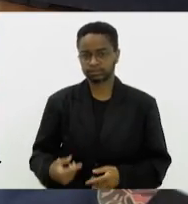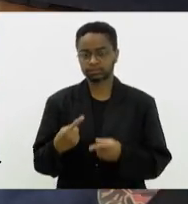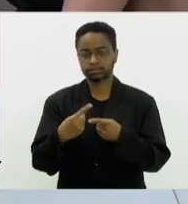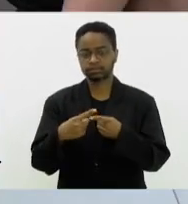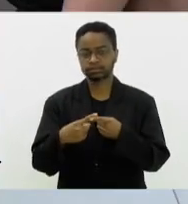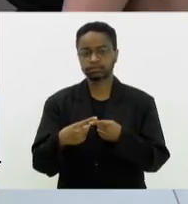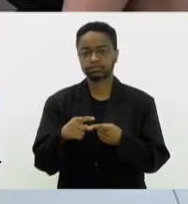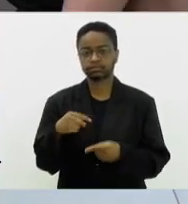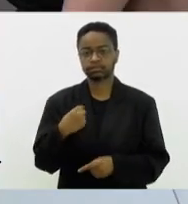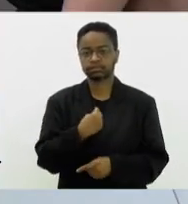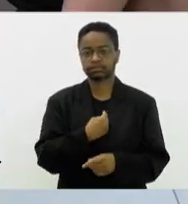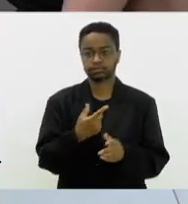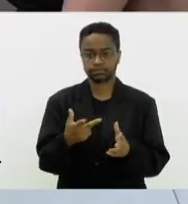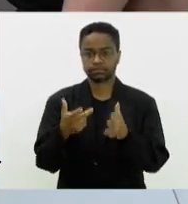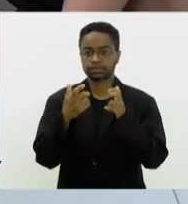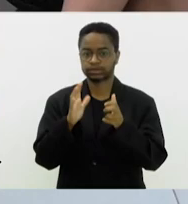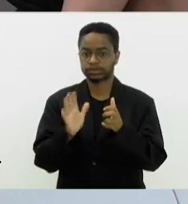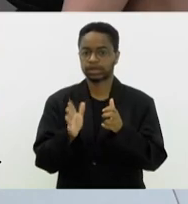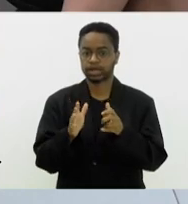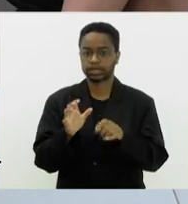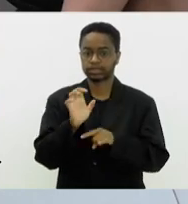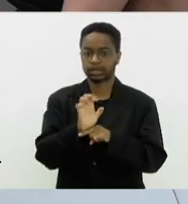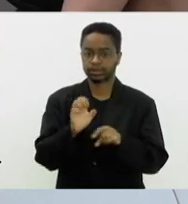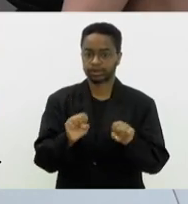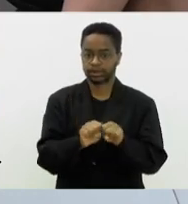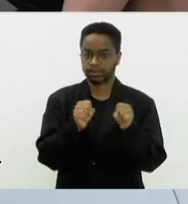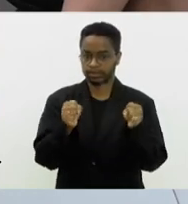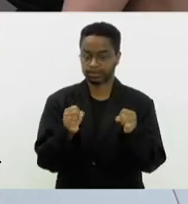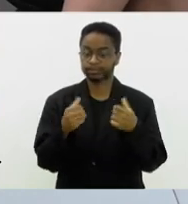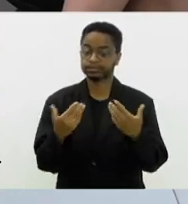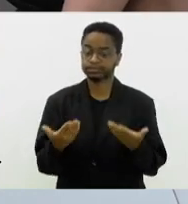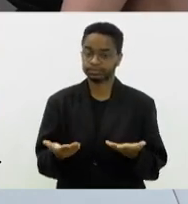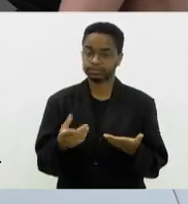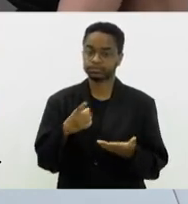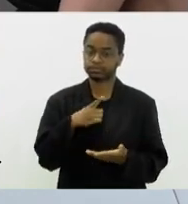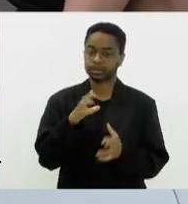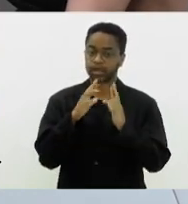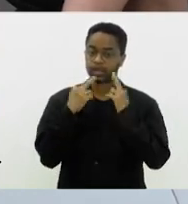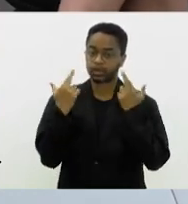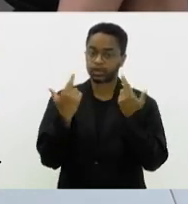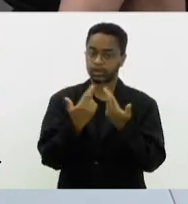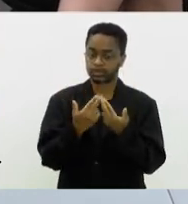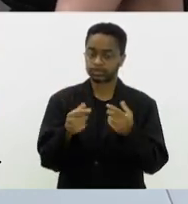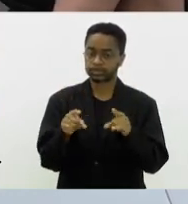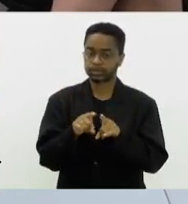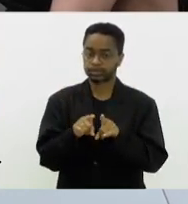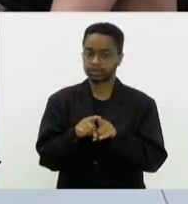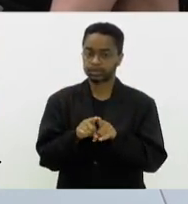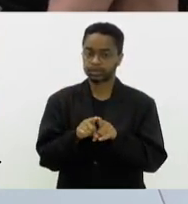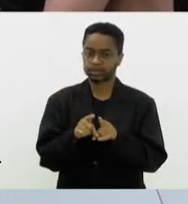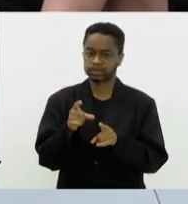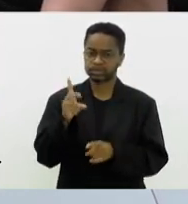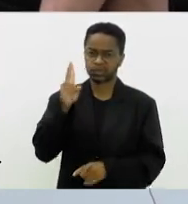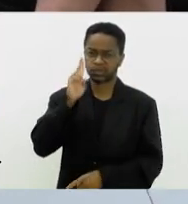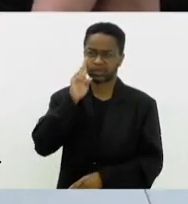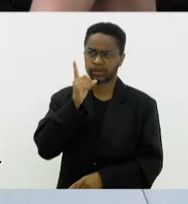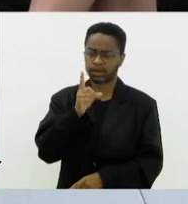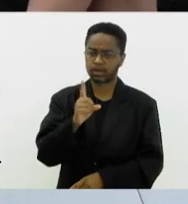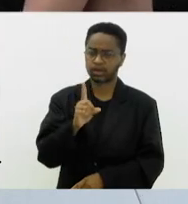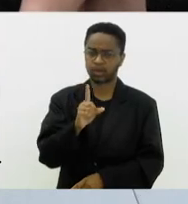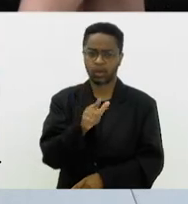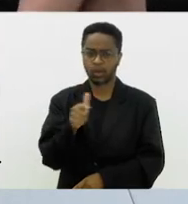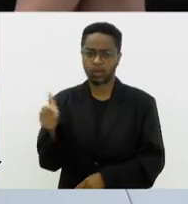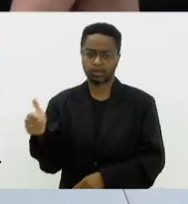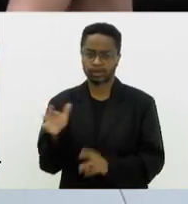nós estamos quebrados. Em recente reunião, deputado Amorim, não foi a de segunda-feira agora, não.